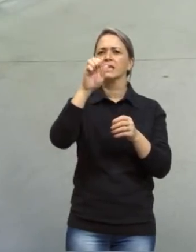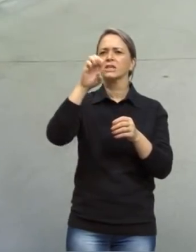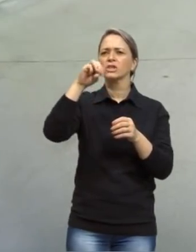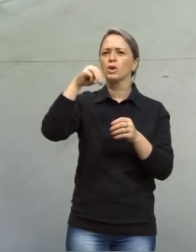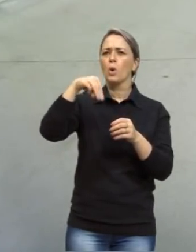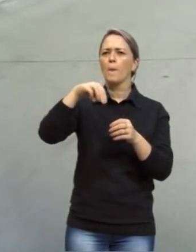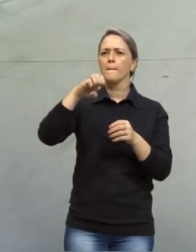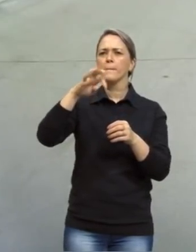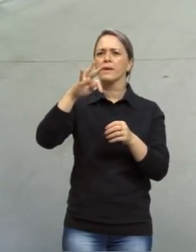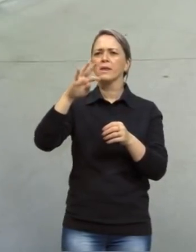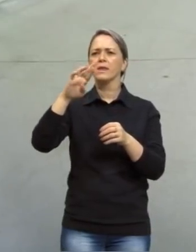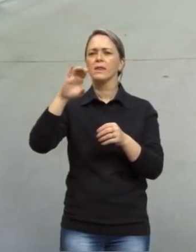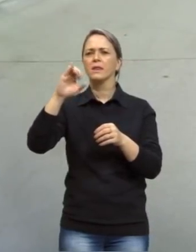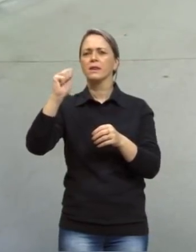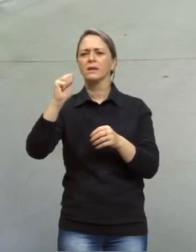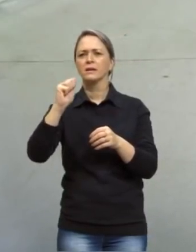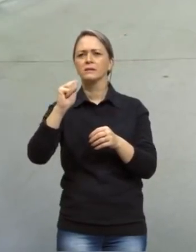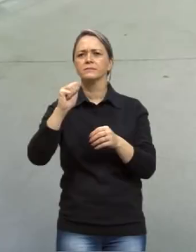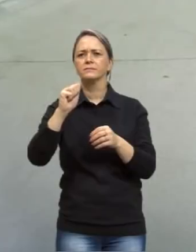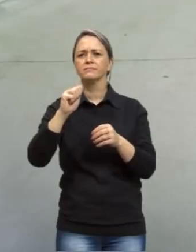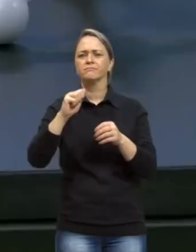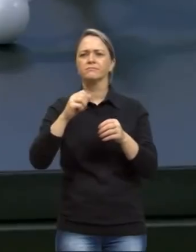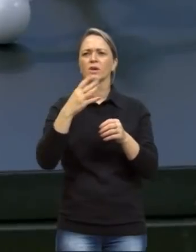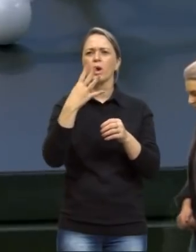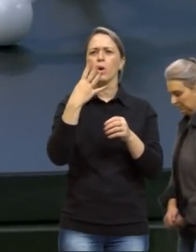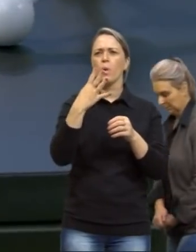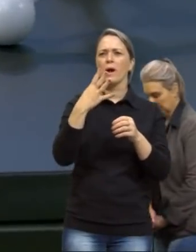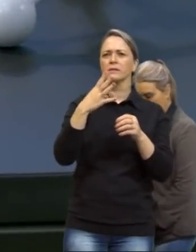de tetraédrica